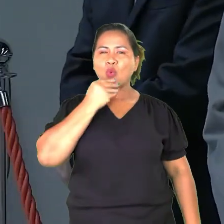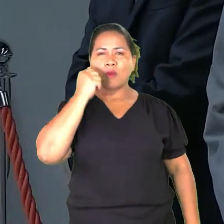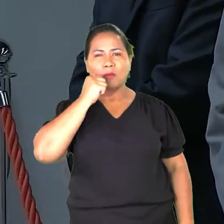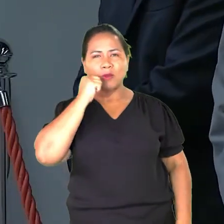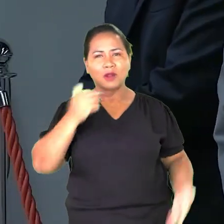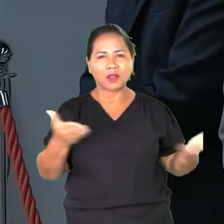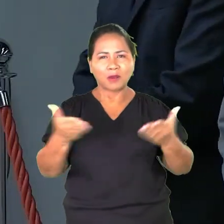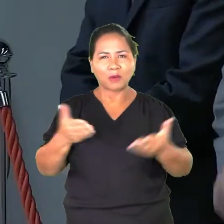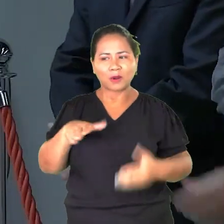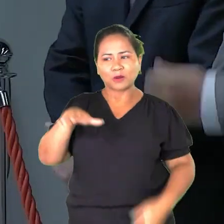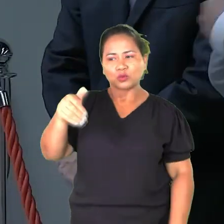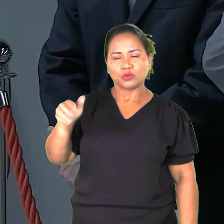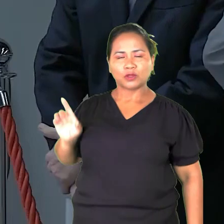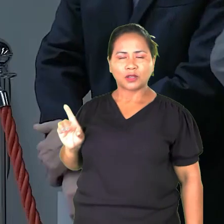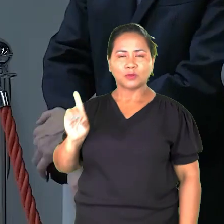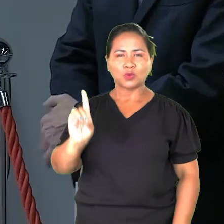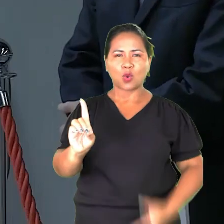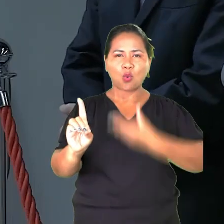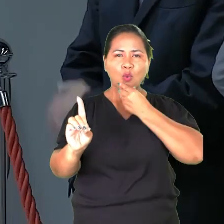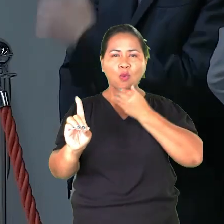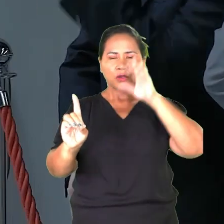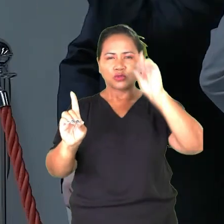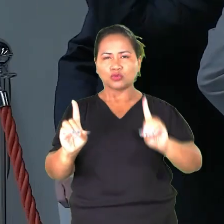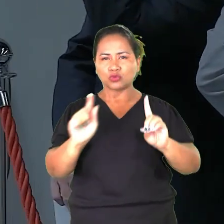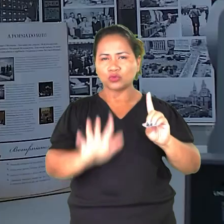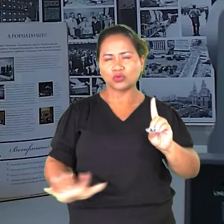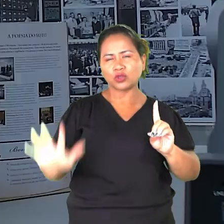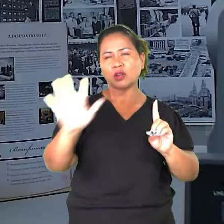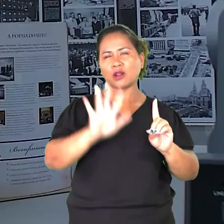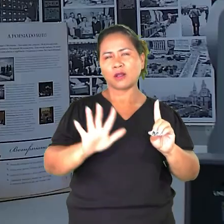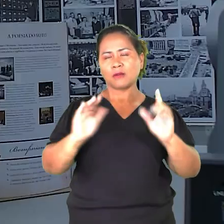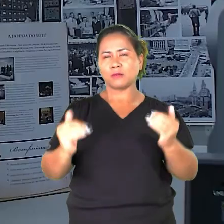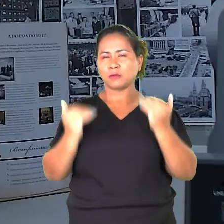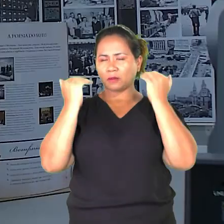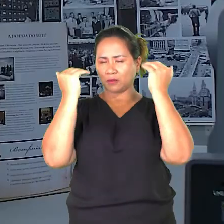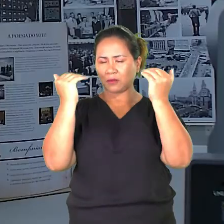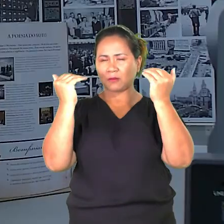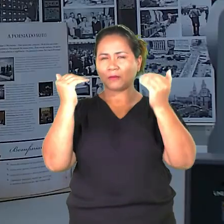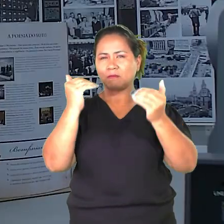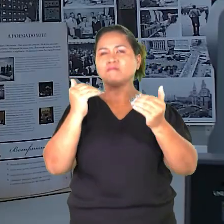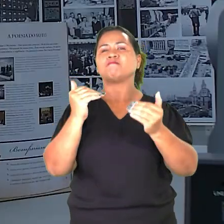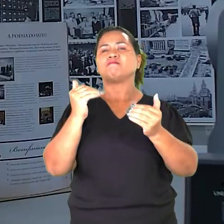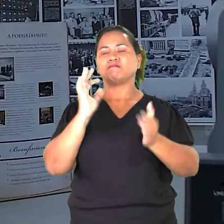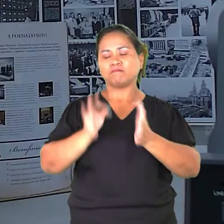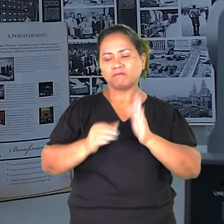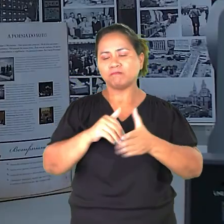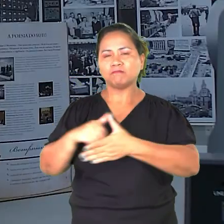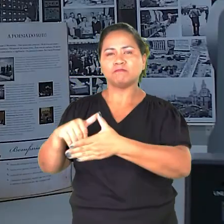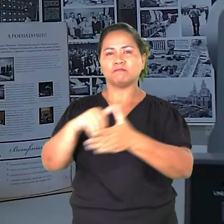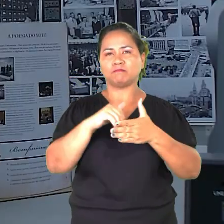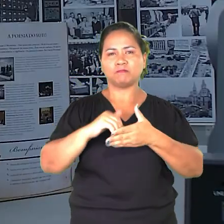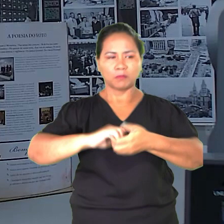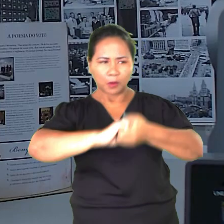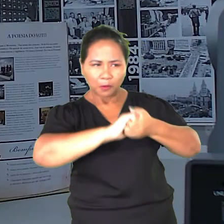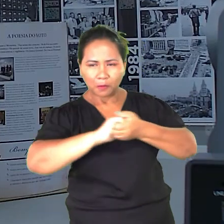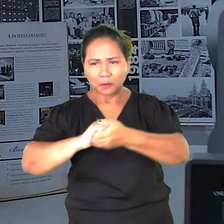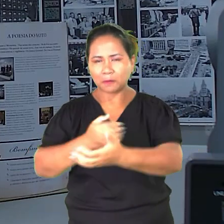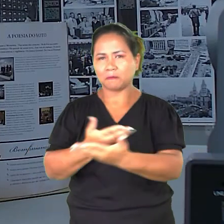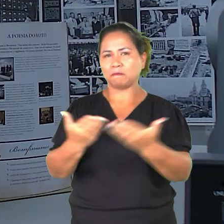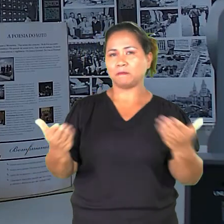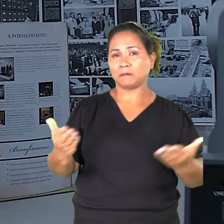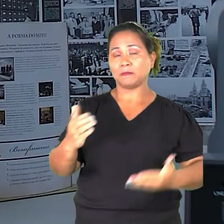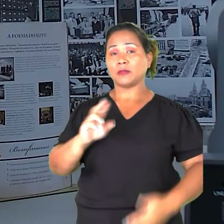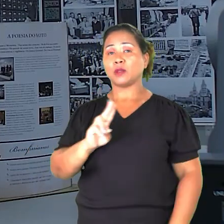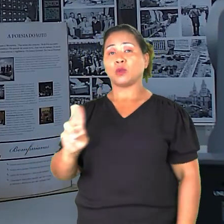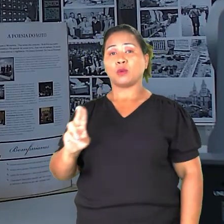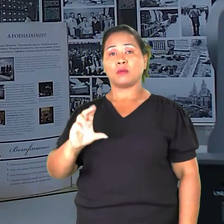Cerimonialista Edu Garcia. Neste momento que convidamos, então, o diretor-geral do Tribunal Regional Eleitoral do Estado de São Paulo para saudar aos